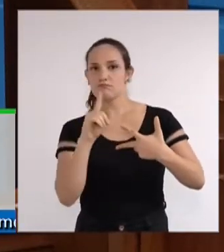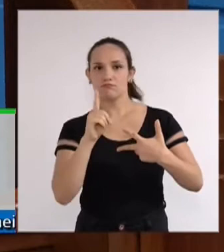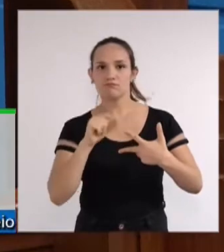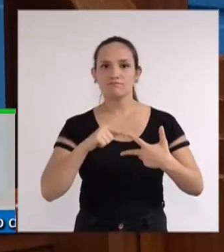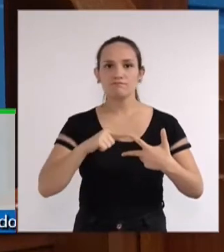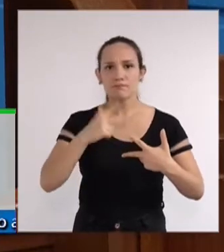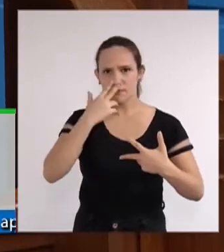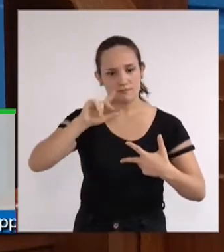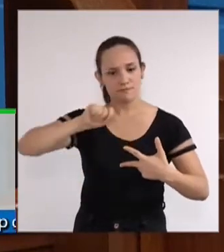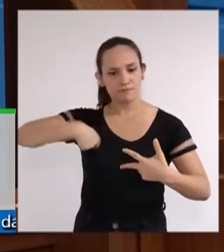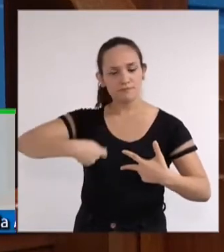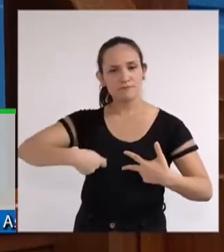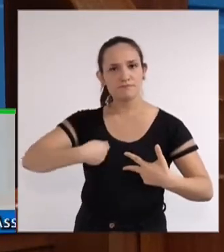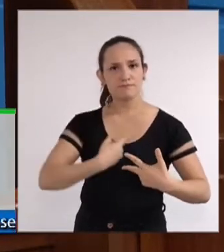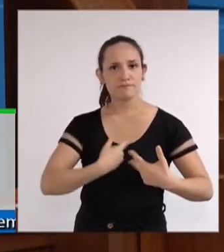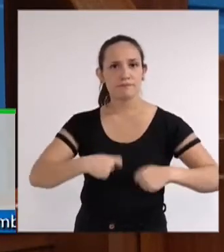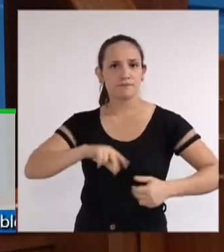levantar.